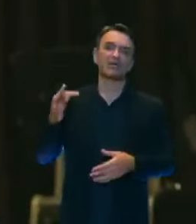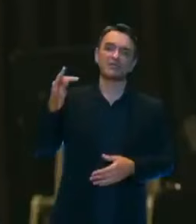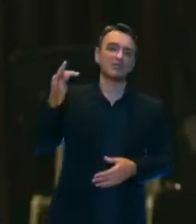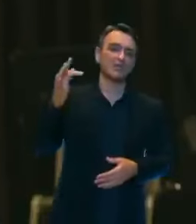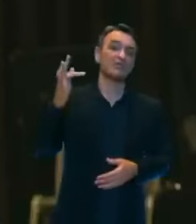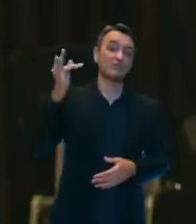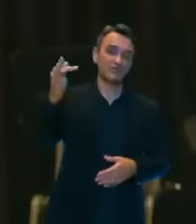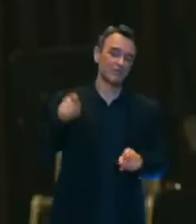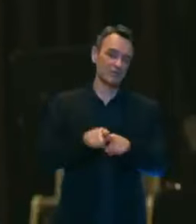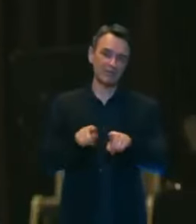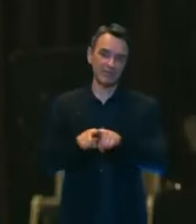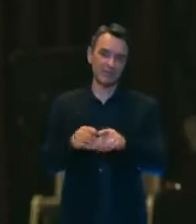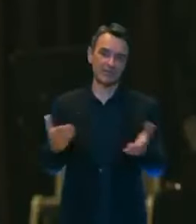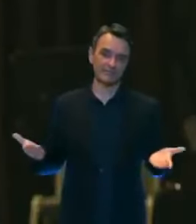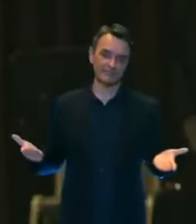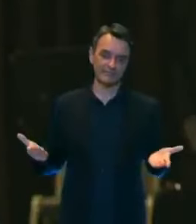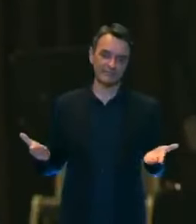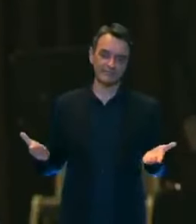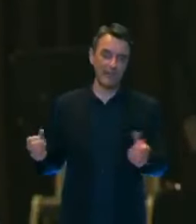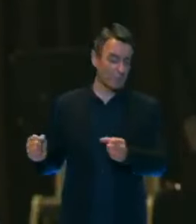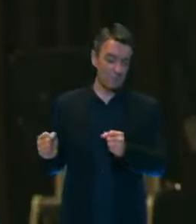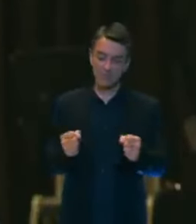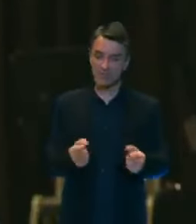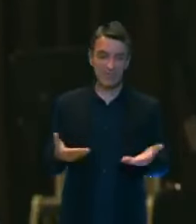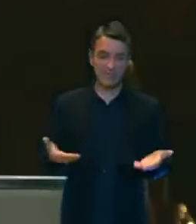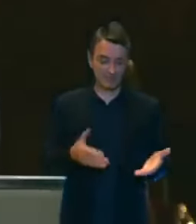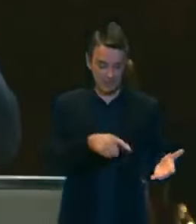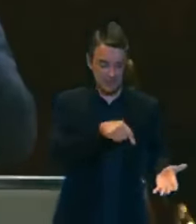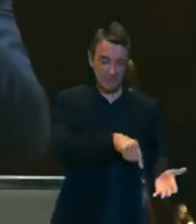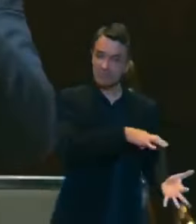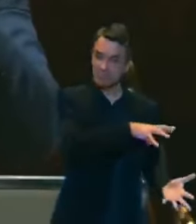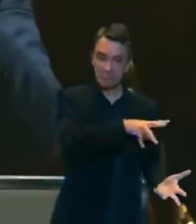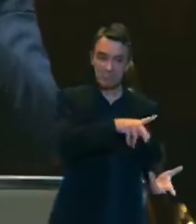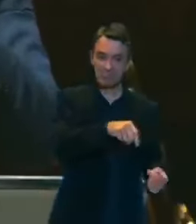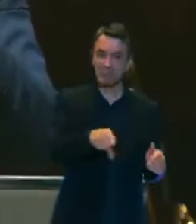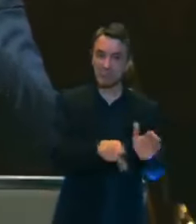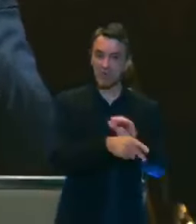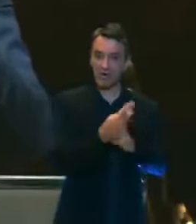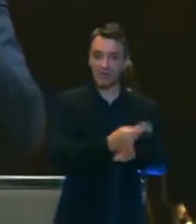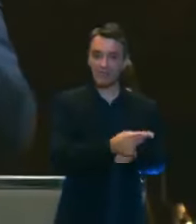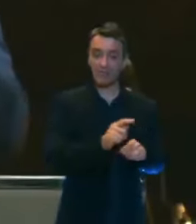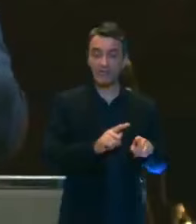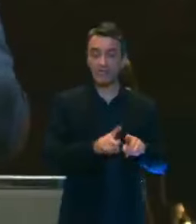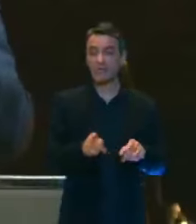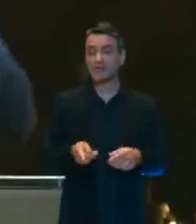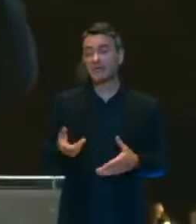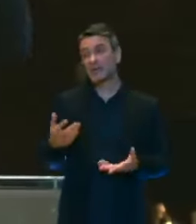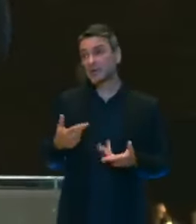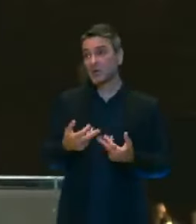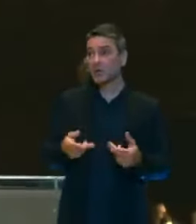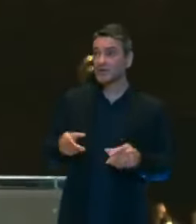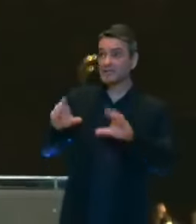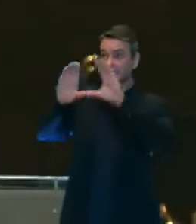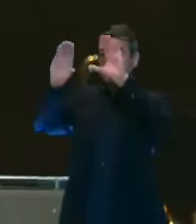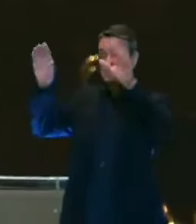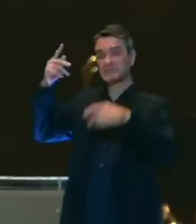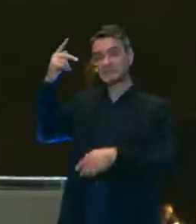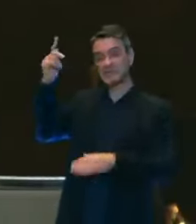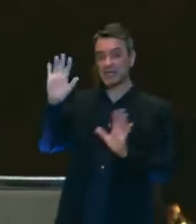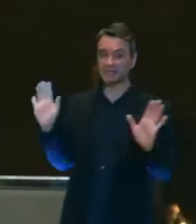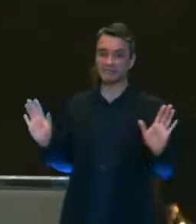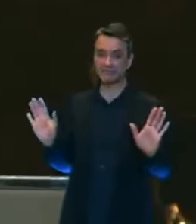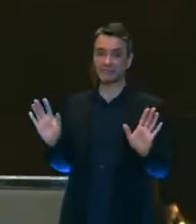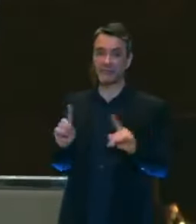dizendo. Sobre poderes terrenos e espirituais. Ele domina e tem